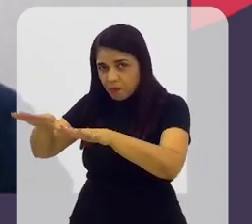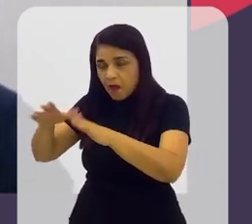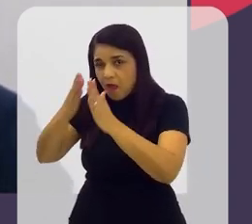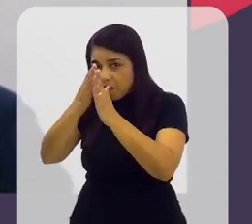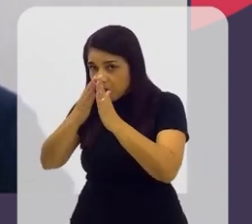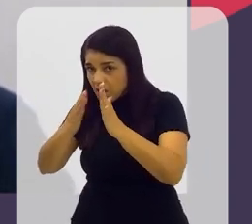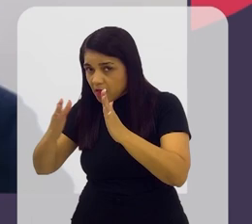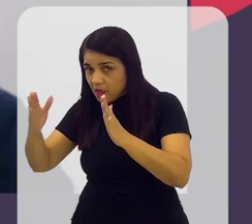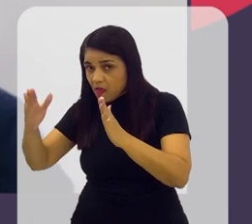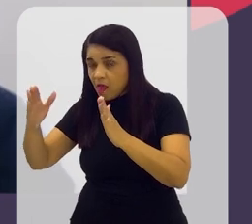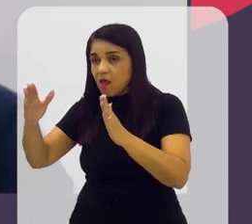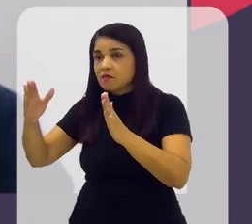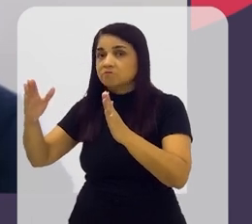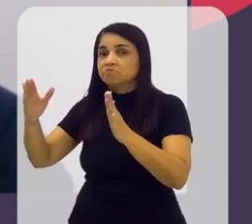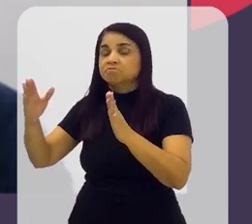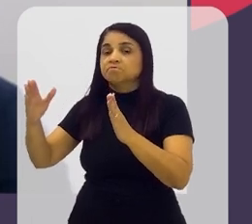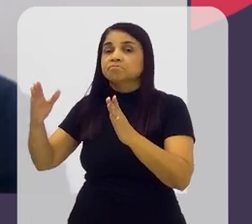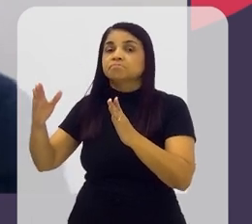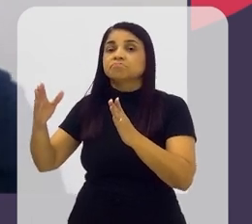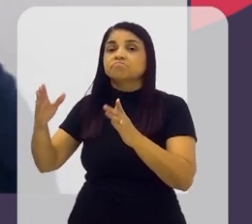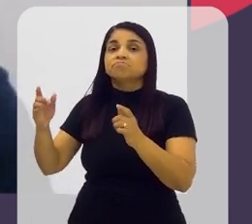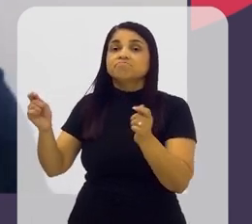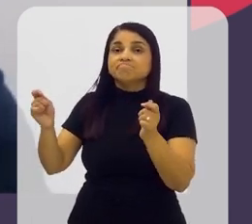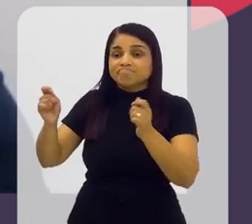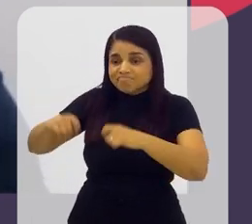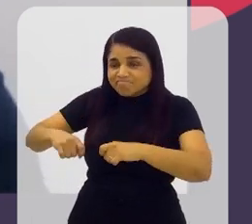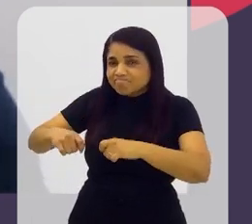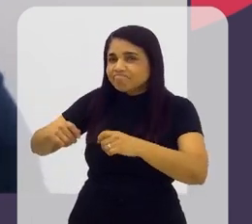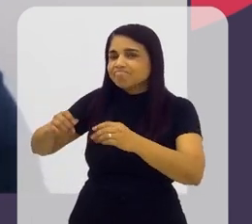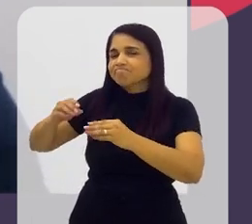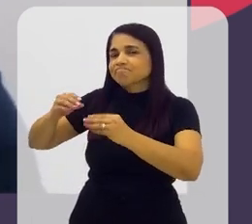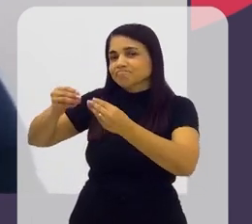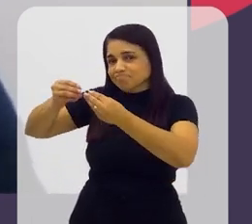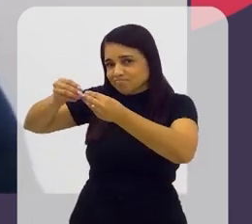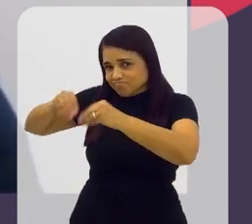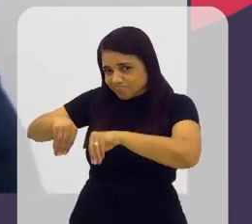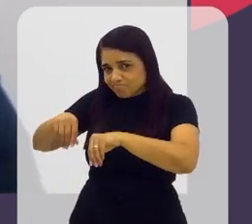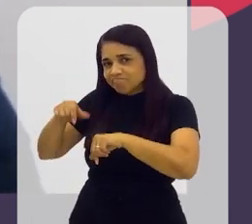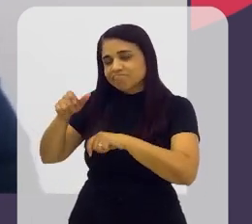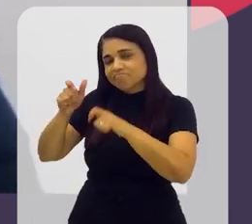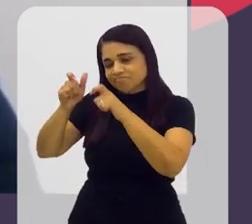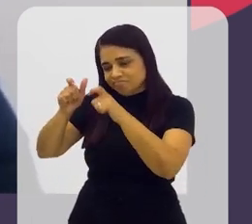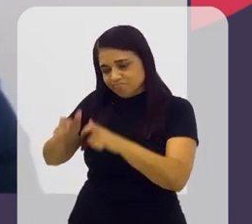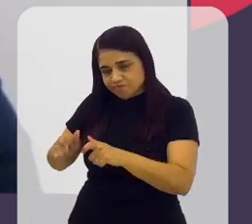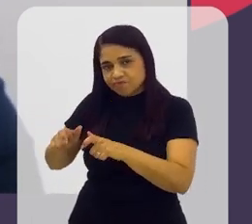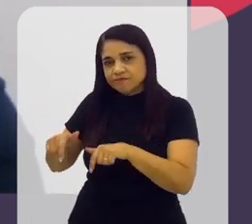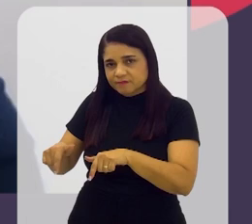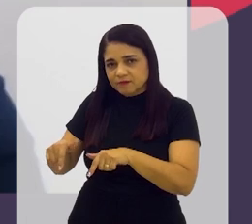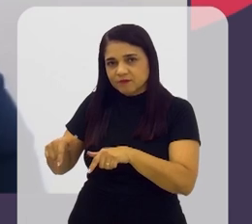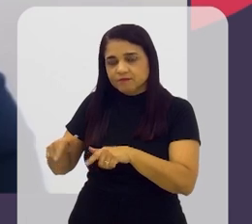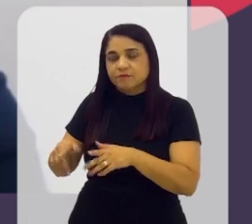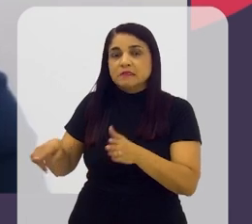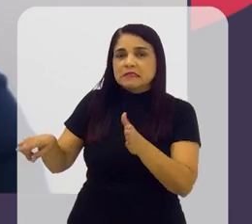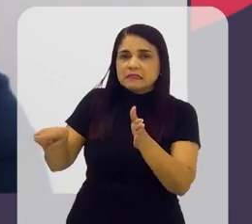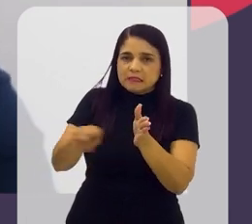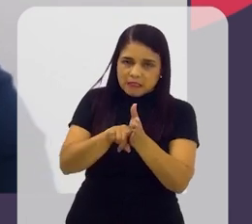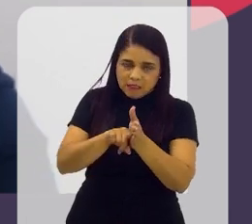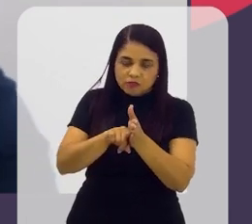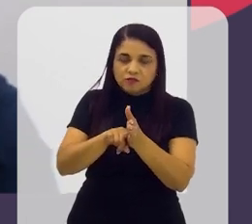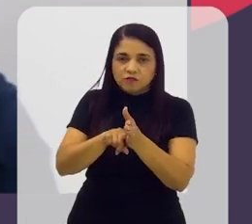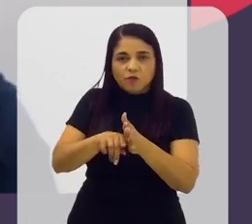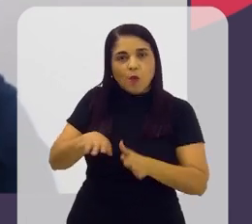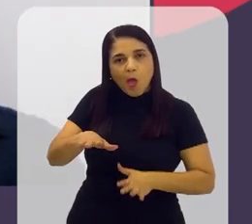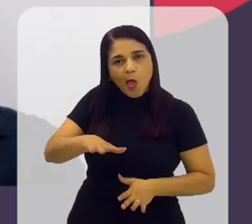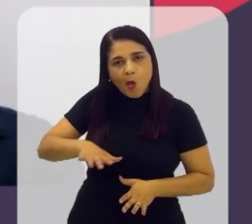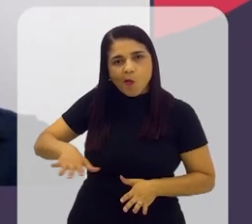do tempo, formar populações viáveis e talvez coincidir com impactos negativos